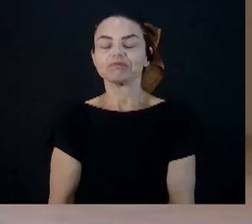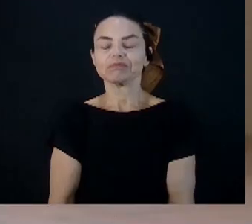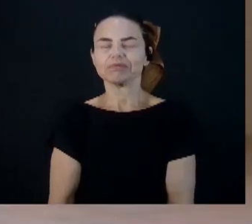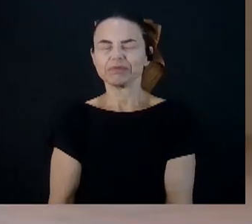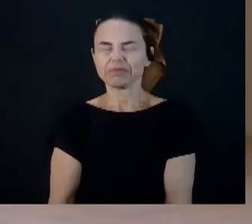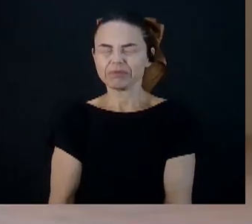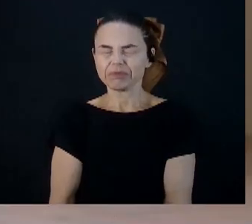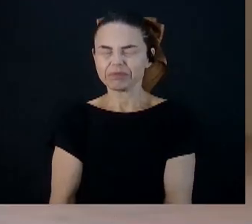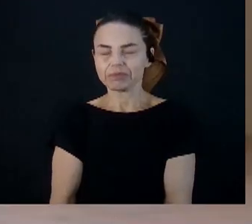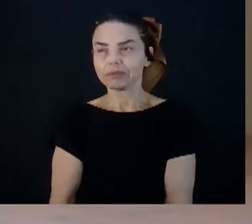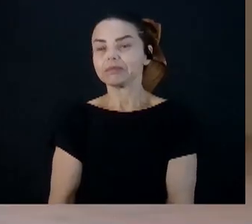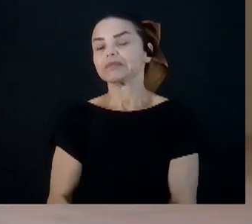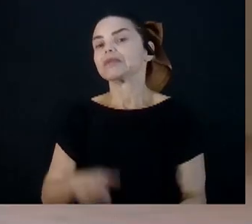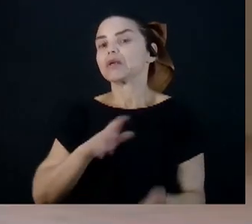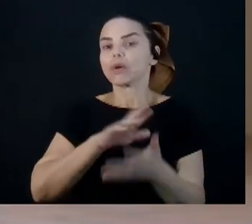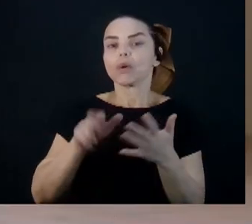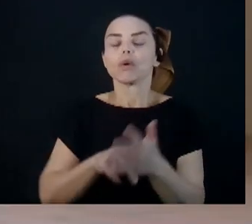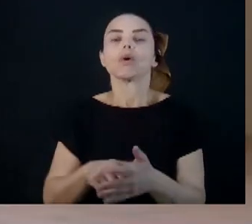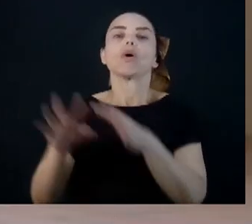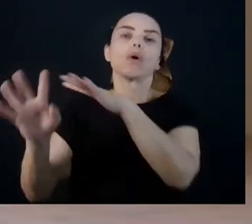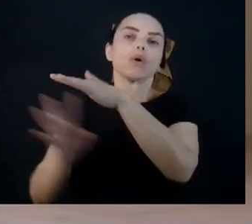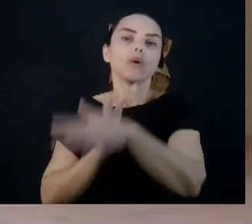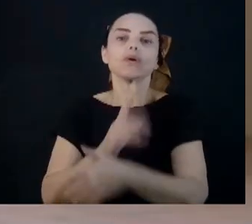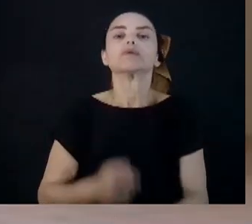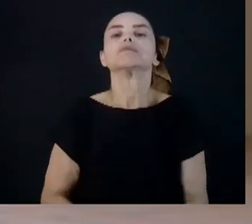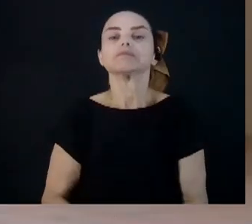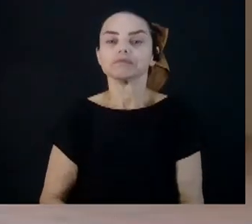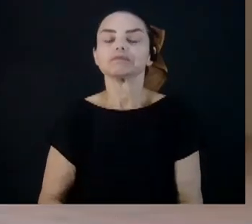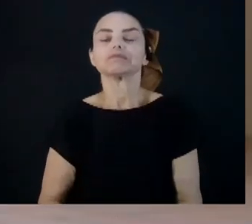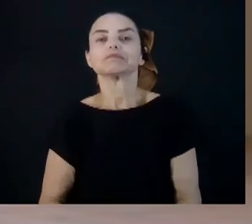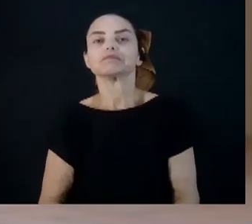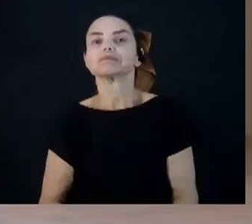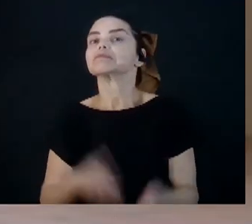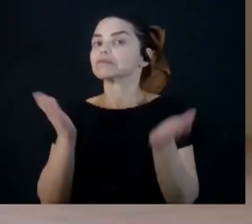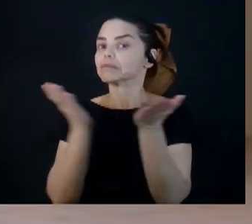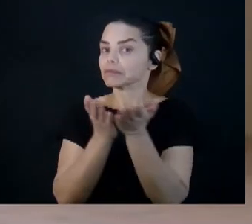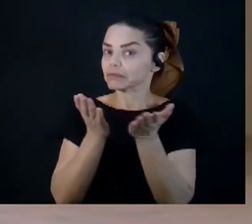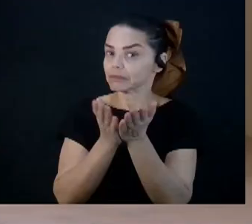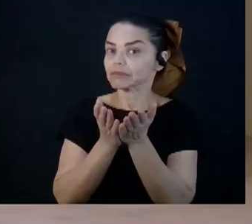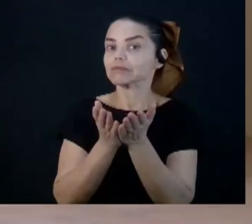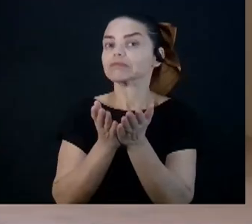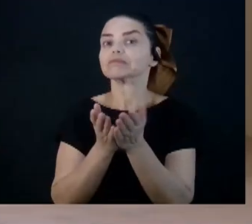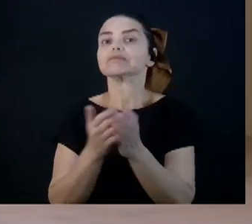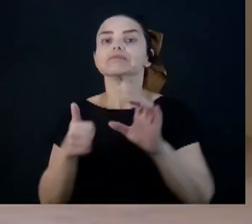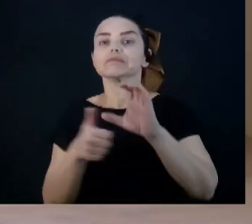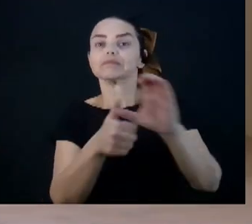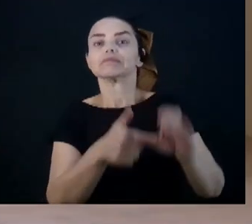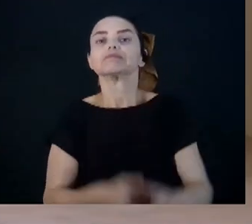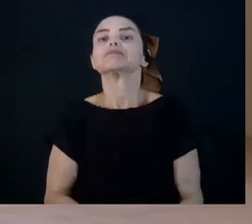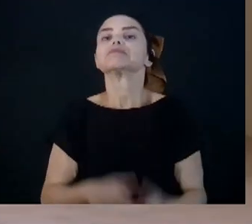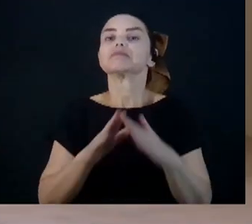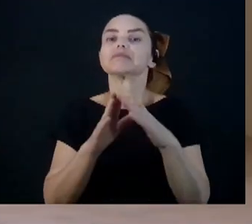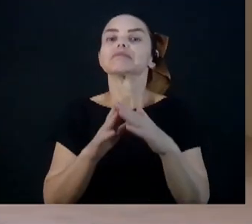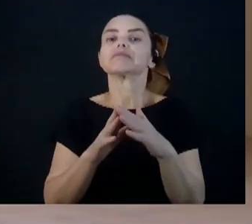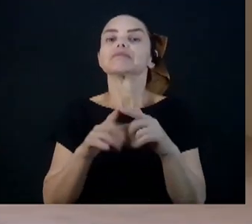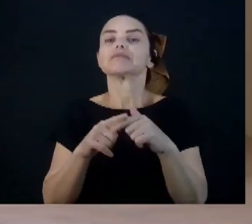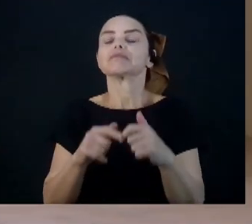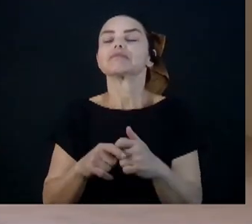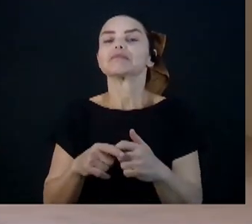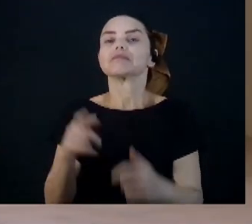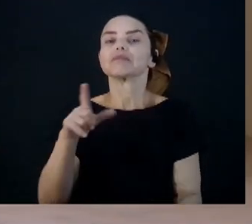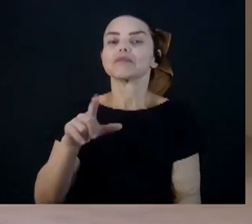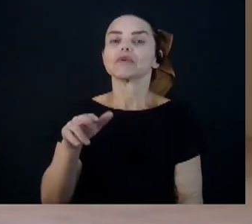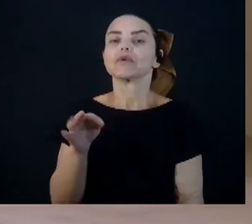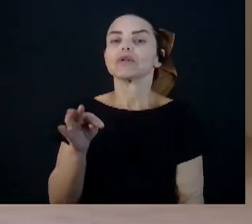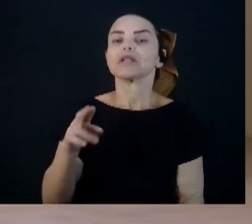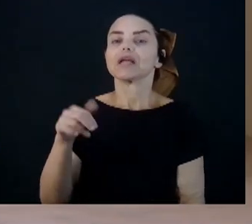A maioria dos imigrantes alemães eram protestantes, né, de origem luterana, na Alemanha, e vieram para cá e trouxeram na sua bagagem